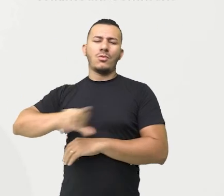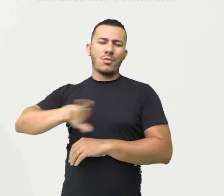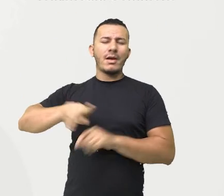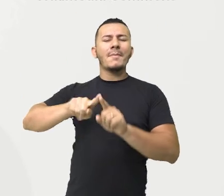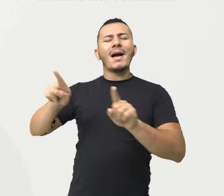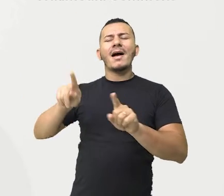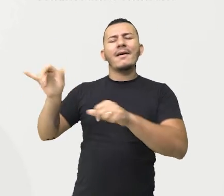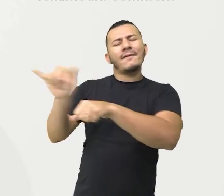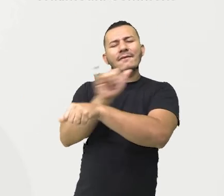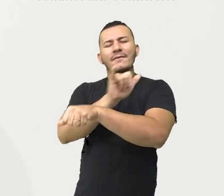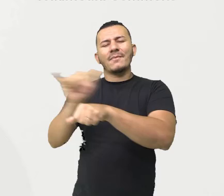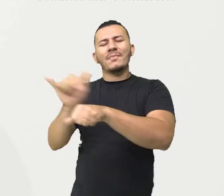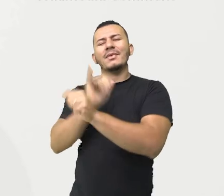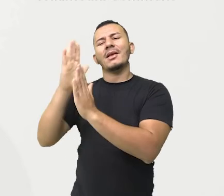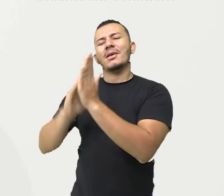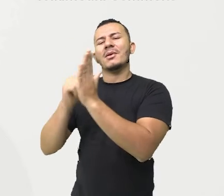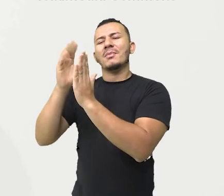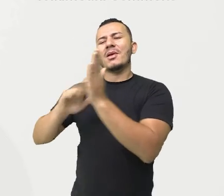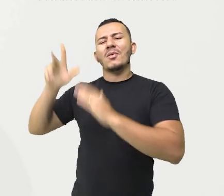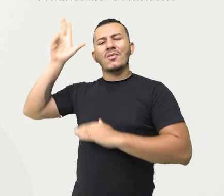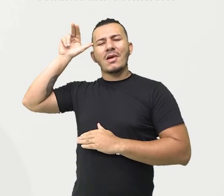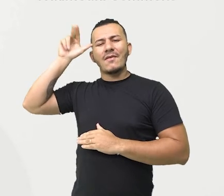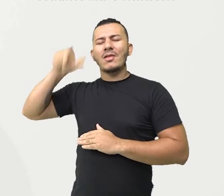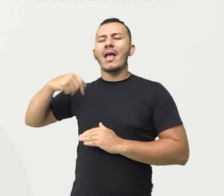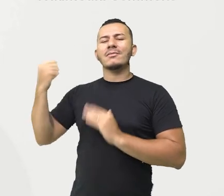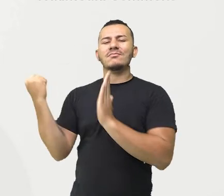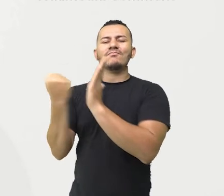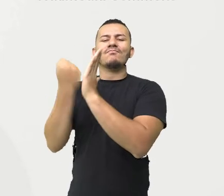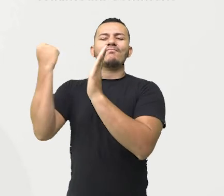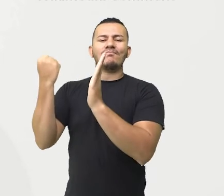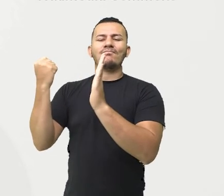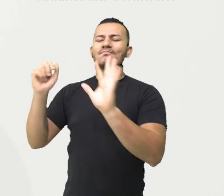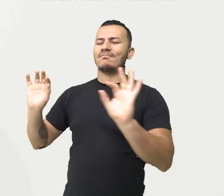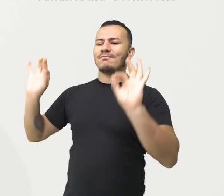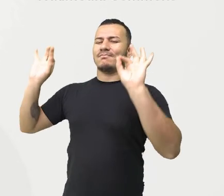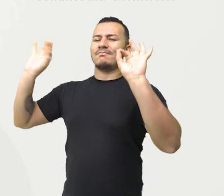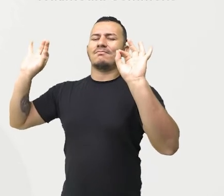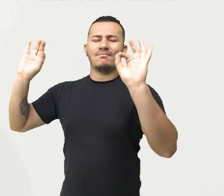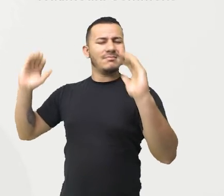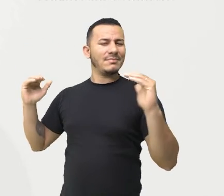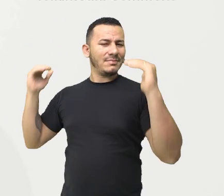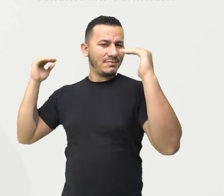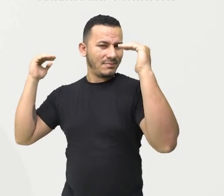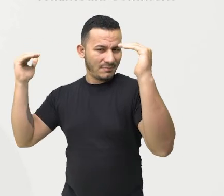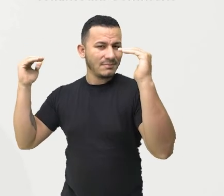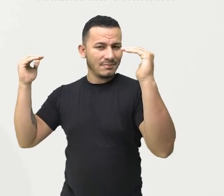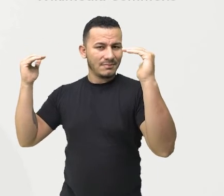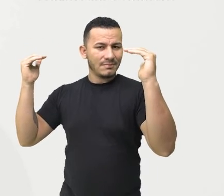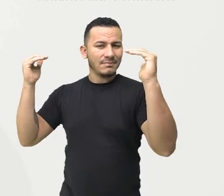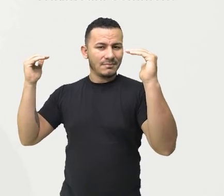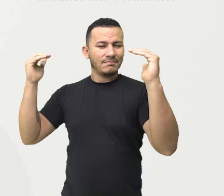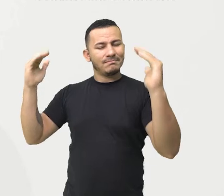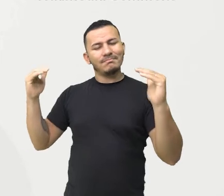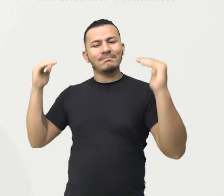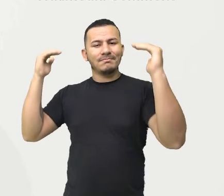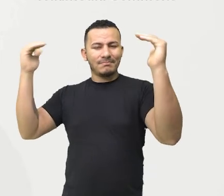os cavalos aí para deixar mais histórico, mais imponente, né? Para dar aquele tchan